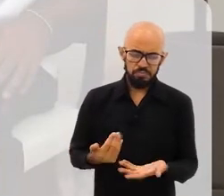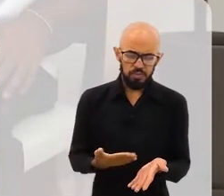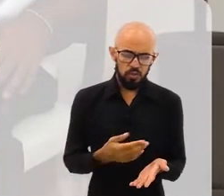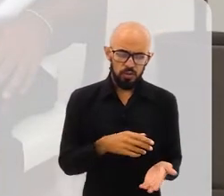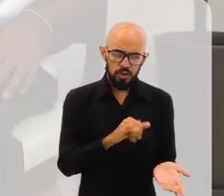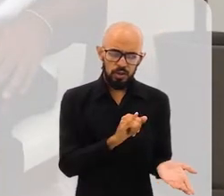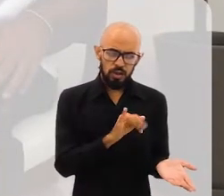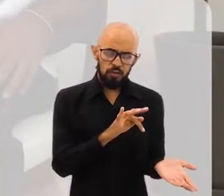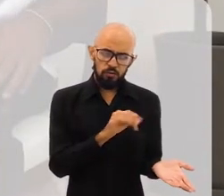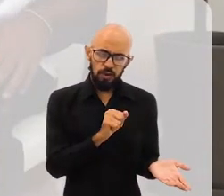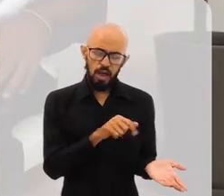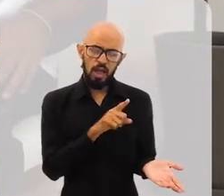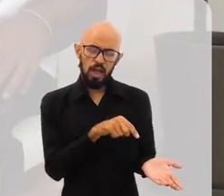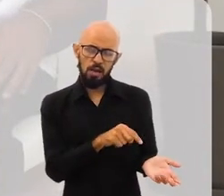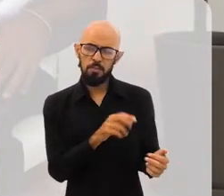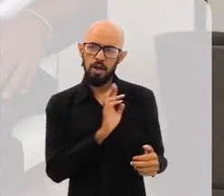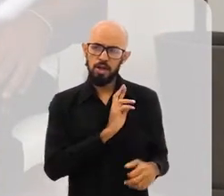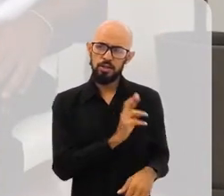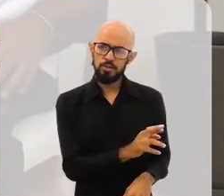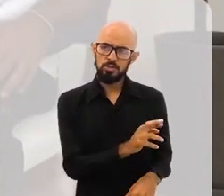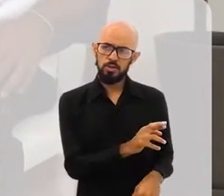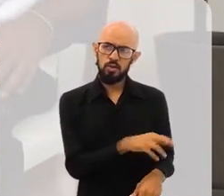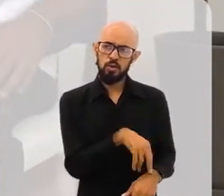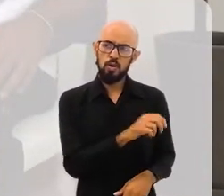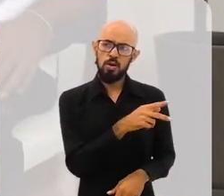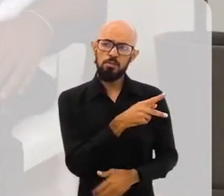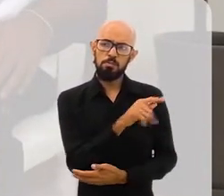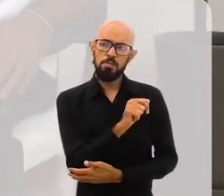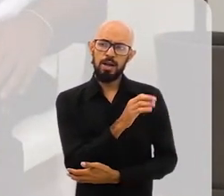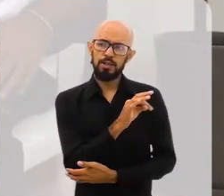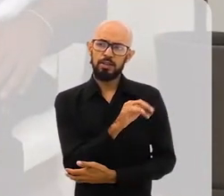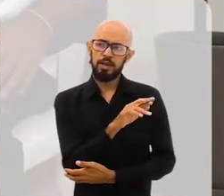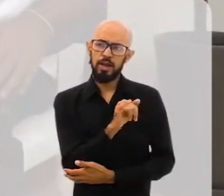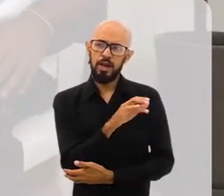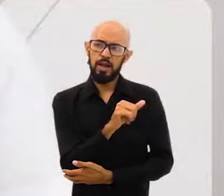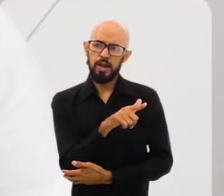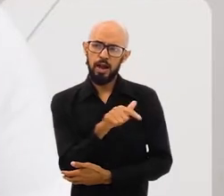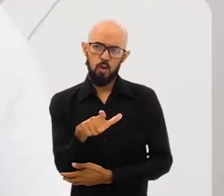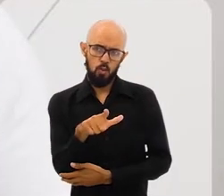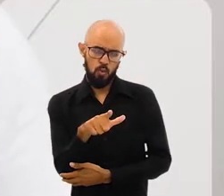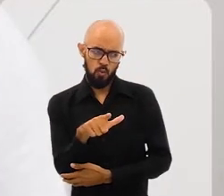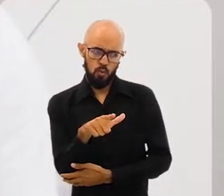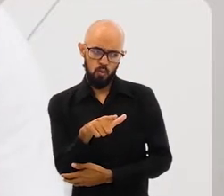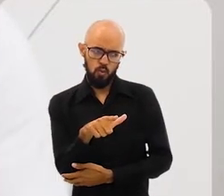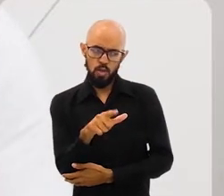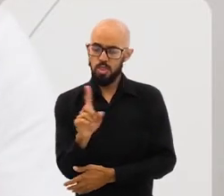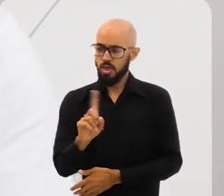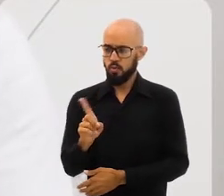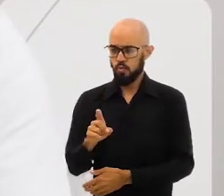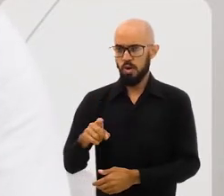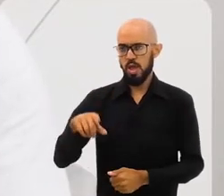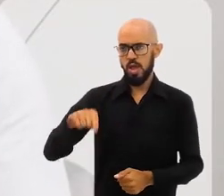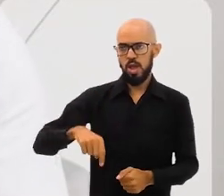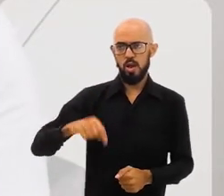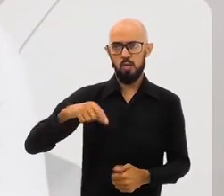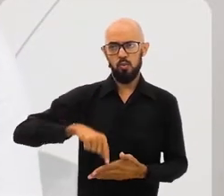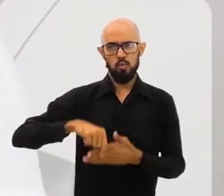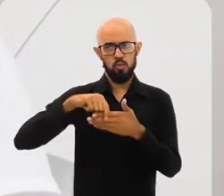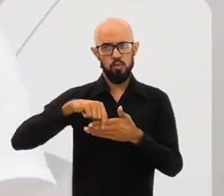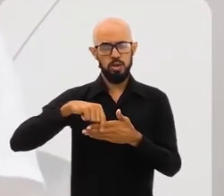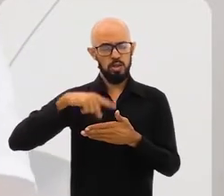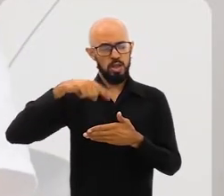religião patriarcal e a máquina rebati local na verdade ela tá direção ao sacerdócio masculino